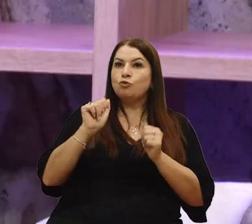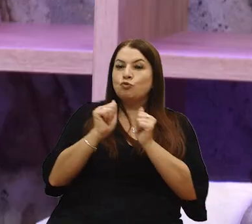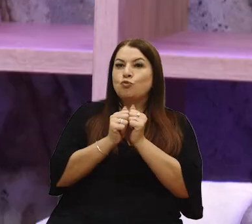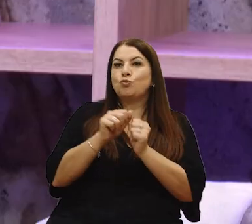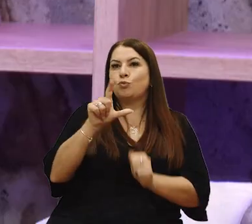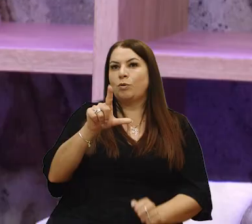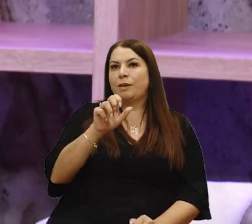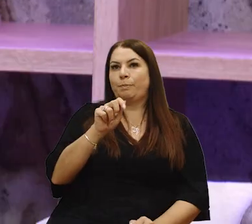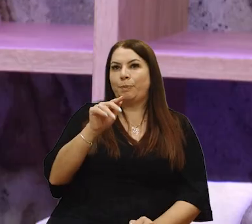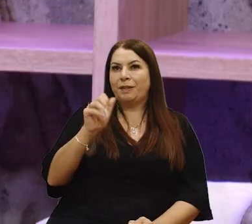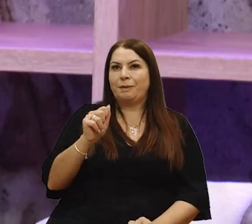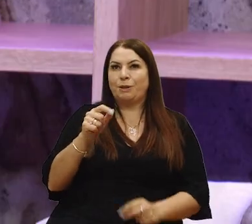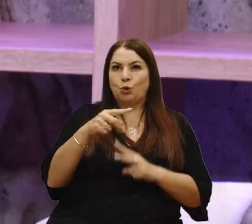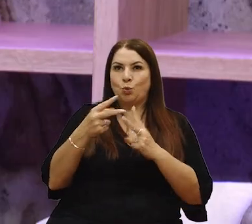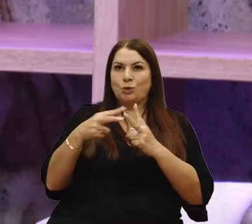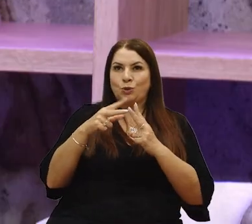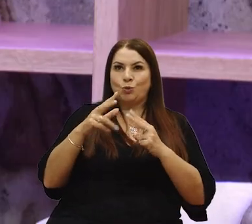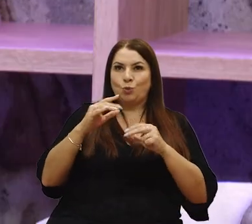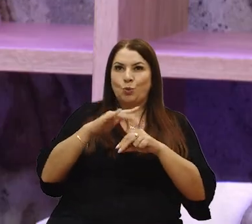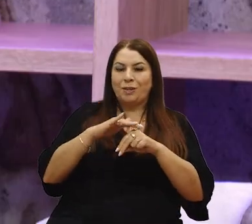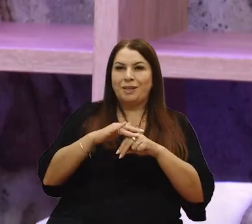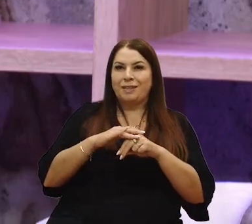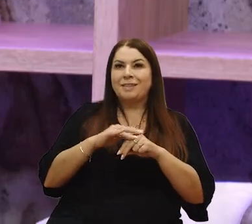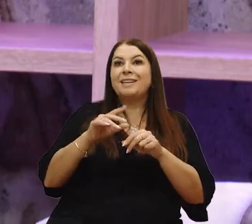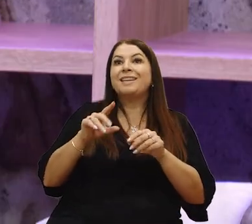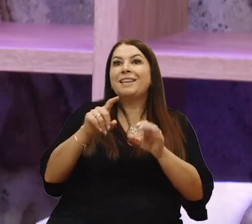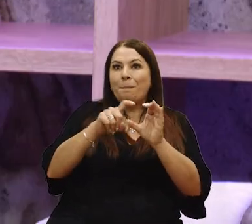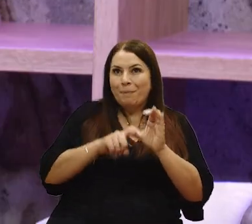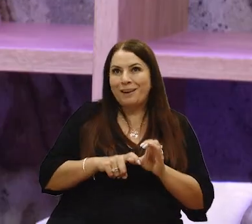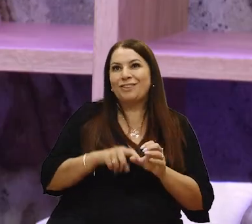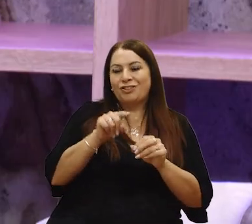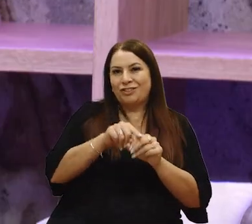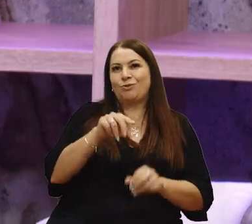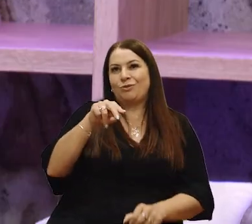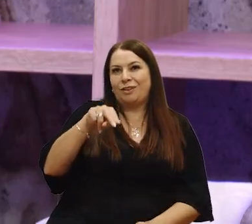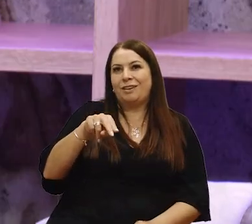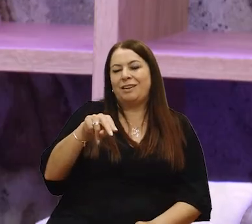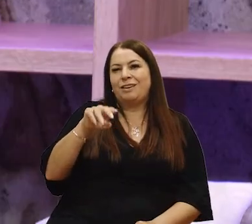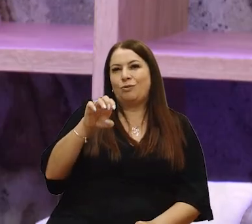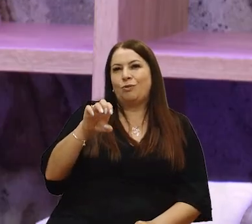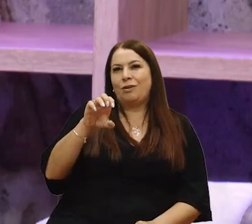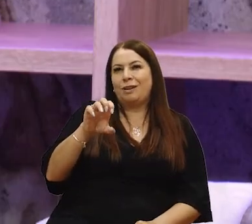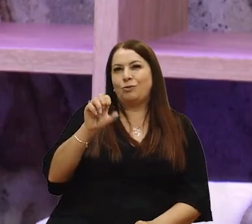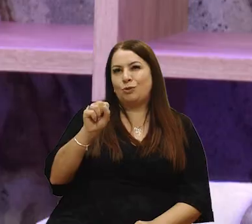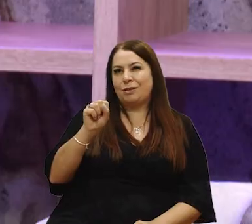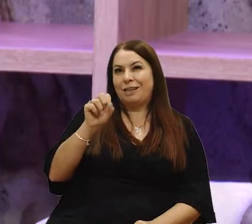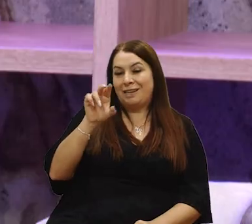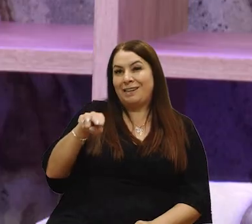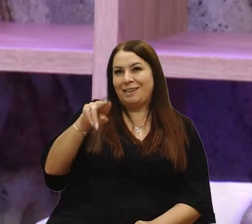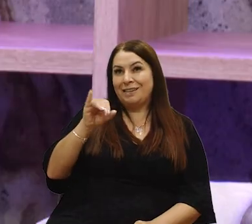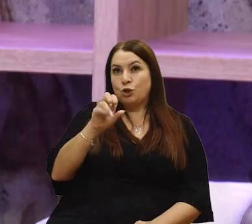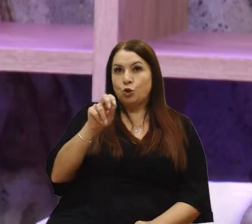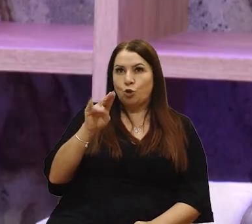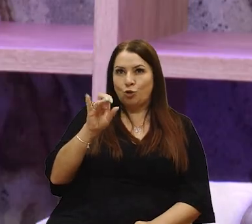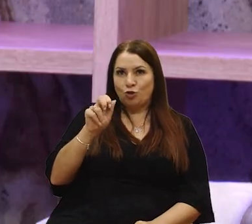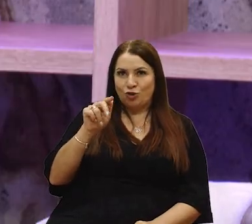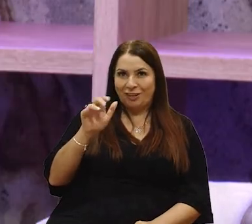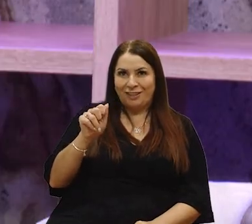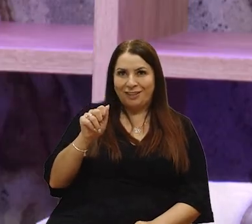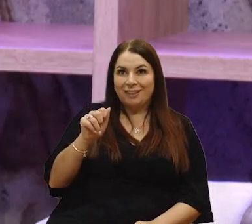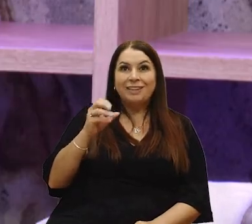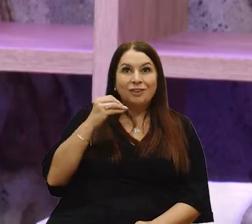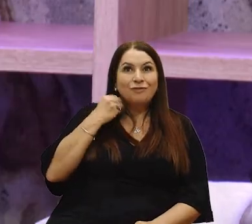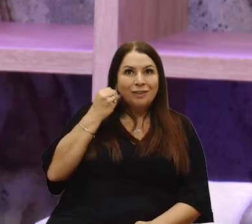dificuldade na regulação autoimunológica. Então, é uma paciente que às vezes vai estar ali travada no tratamento porque as vitaminas não estão